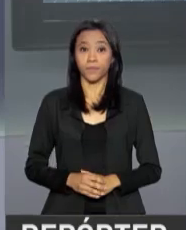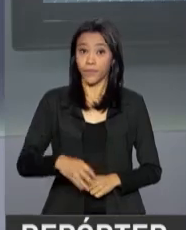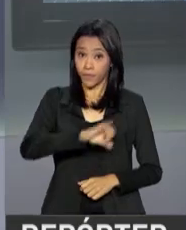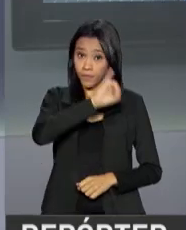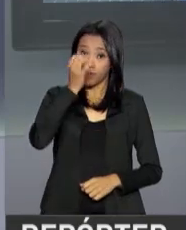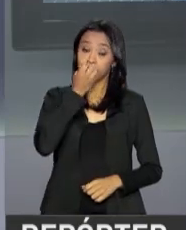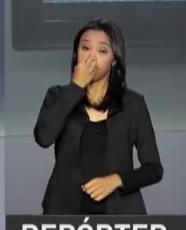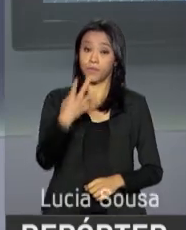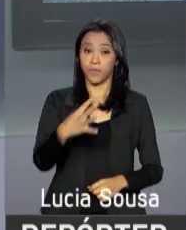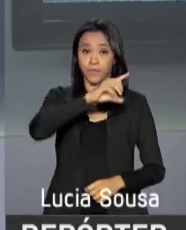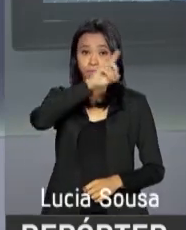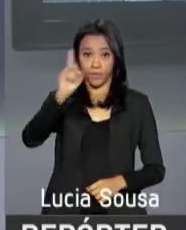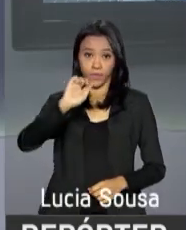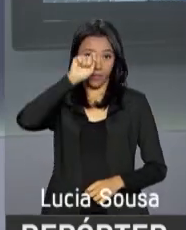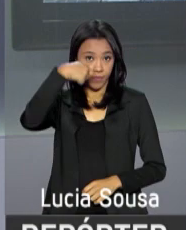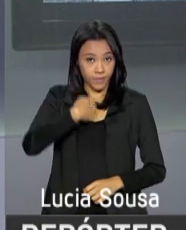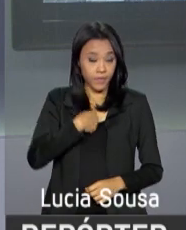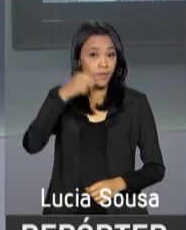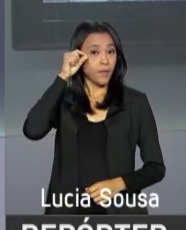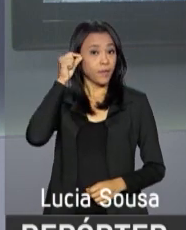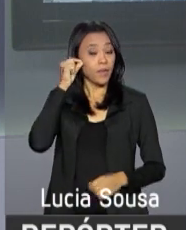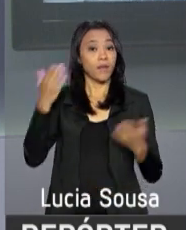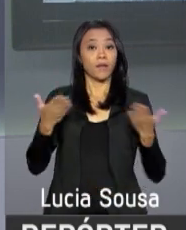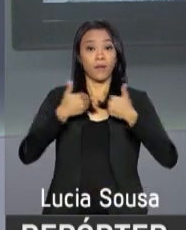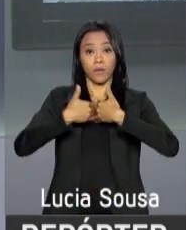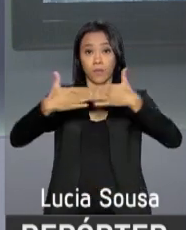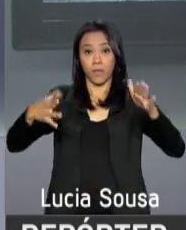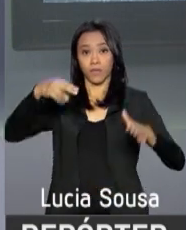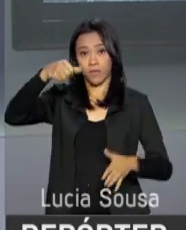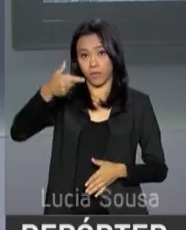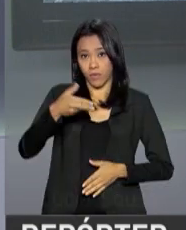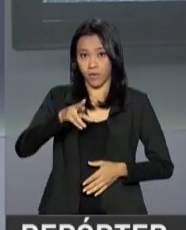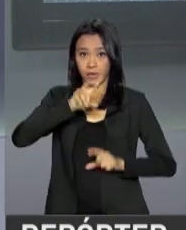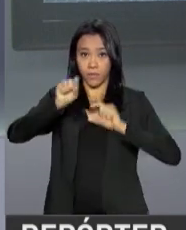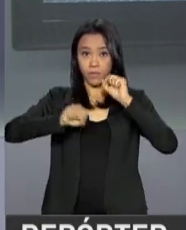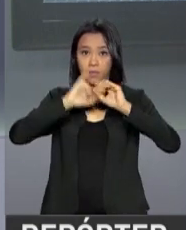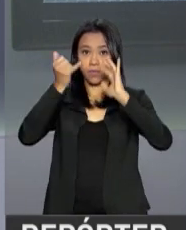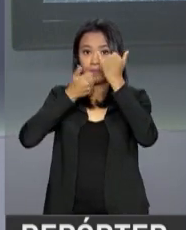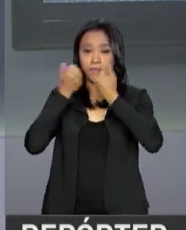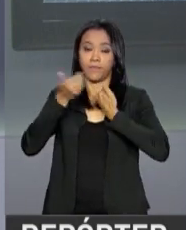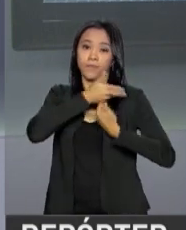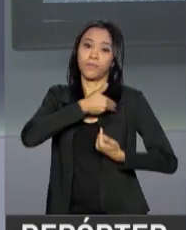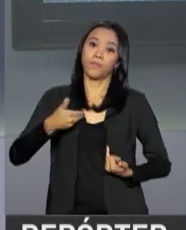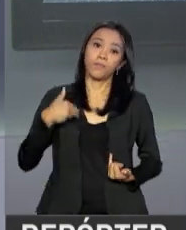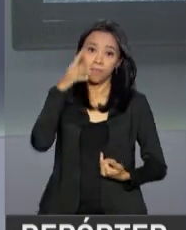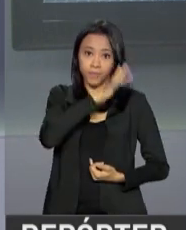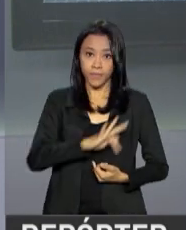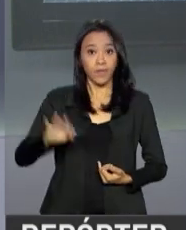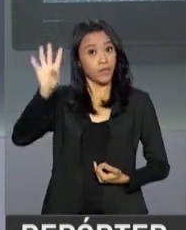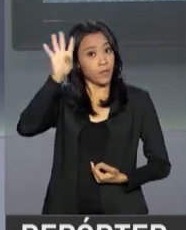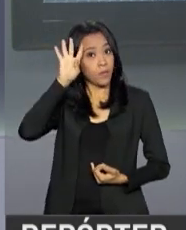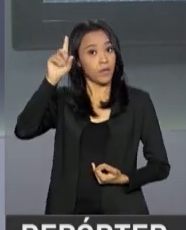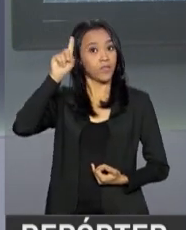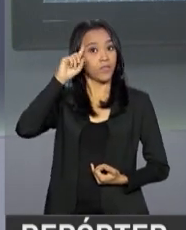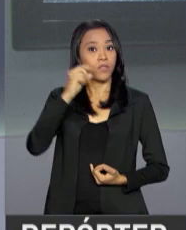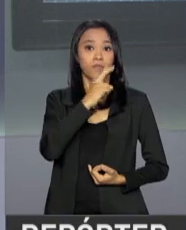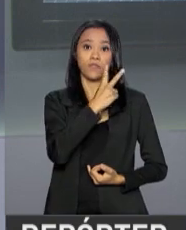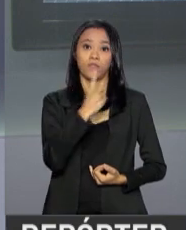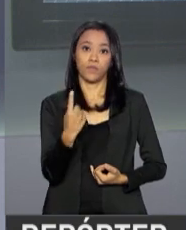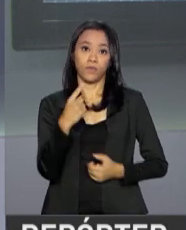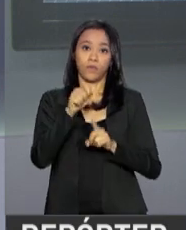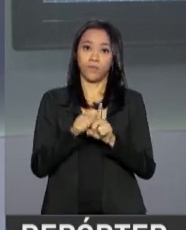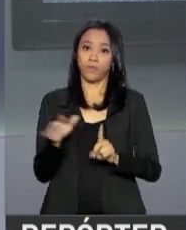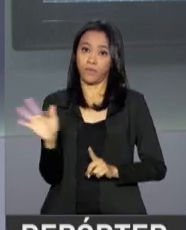Olá, bom dia. Eu sou Carolina Becker e começa agora o Repórter NBR com as notícias do governo federal desta quarta-feira, 21 de